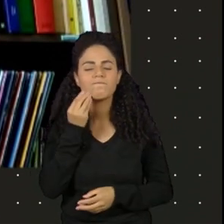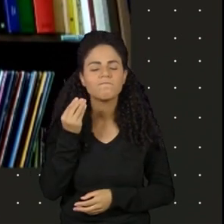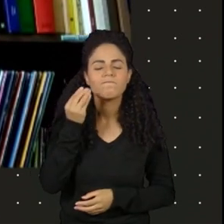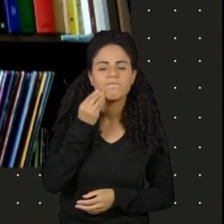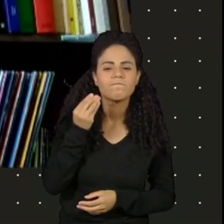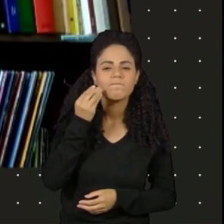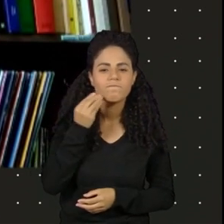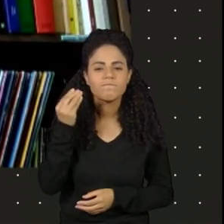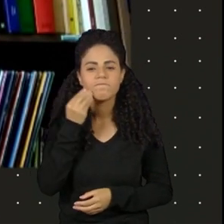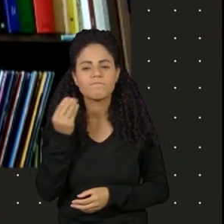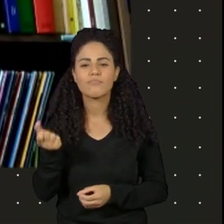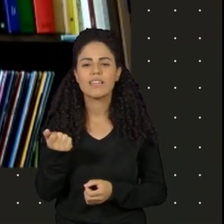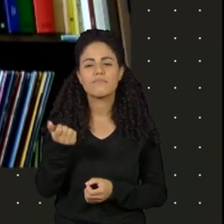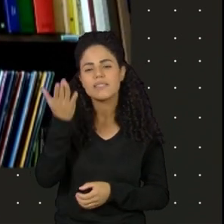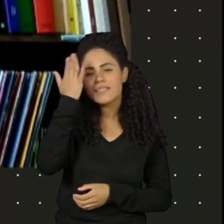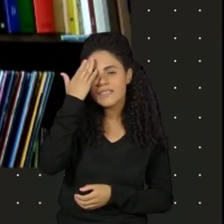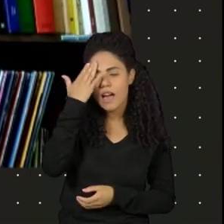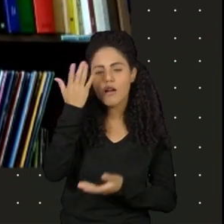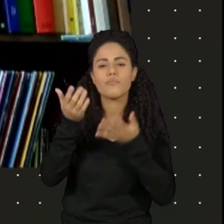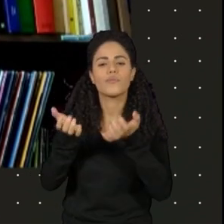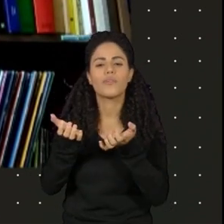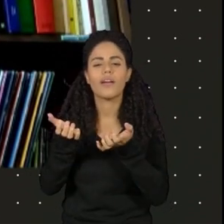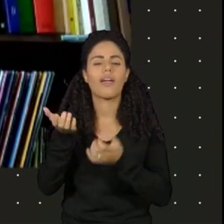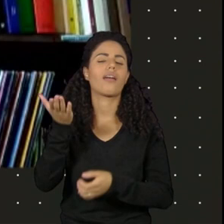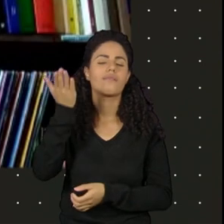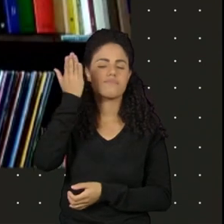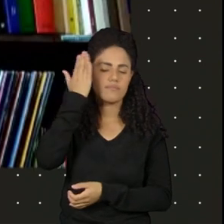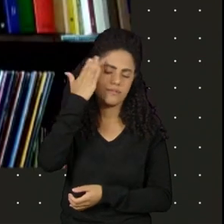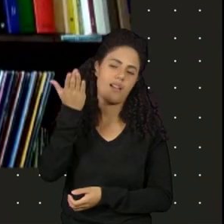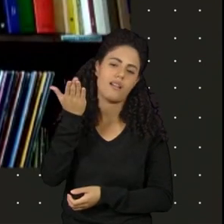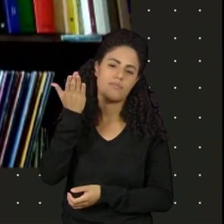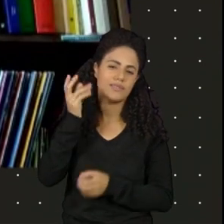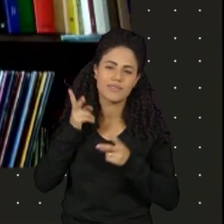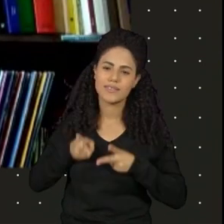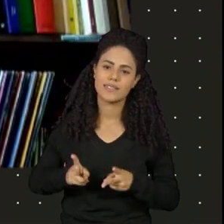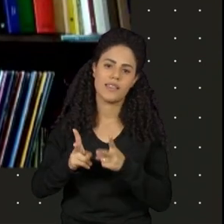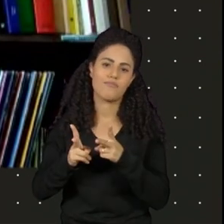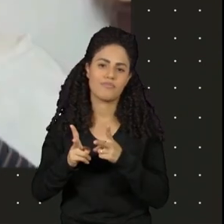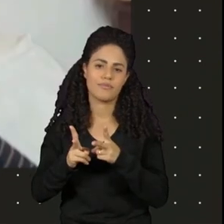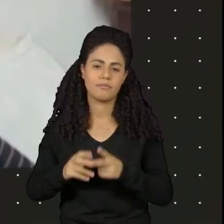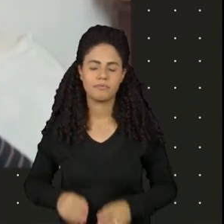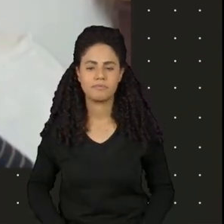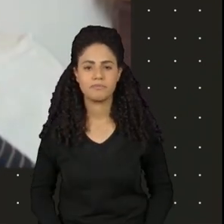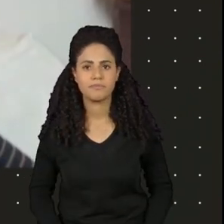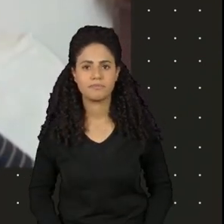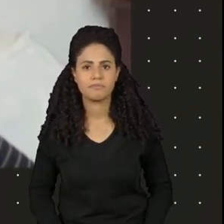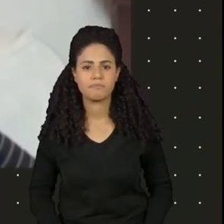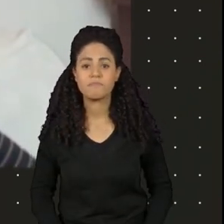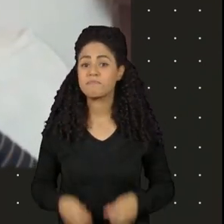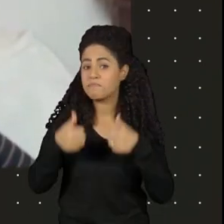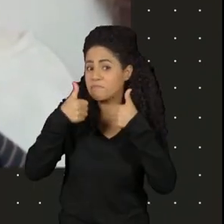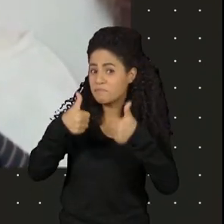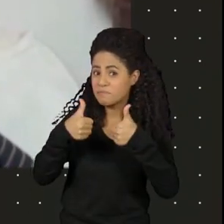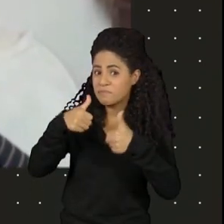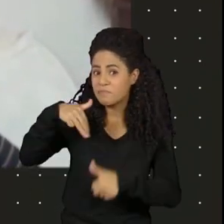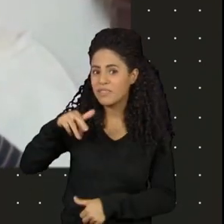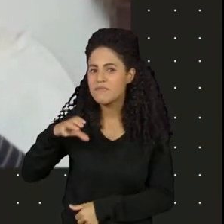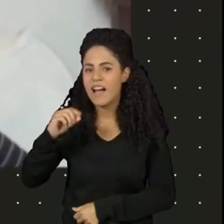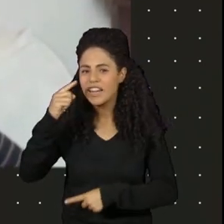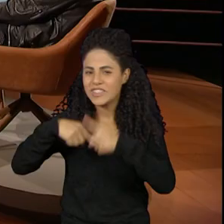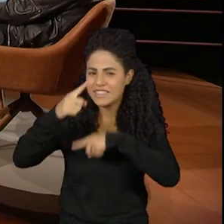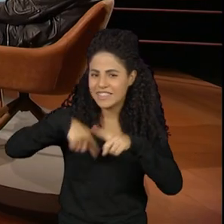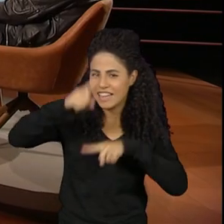consegue nem se olhar mais no espelho pela manhã, ou pela tarde, ou pela noite. Beleza, Marião. Sucesso para